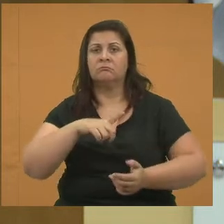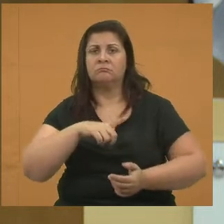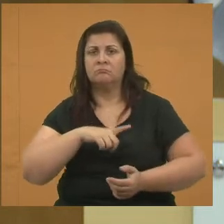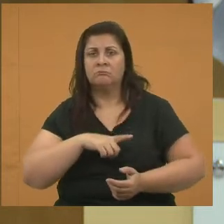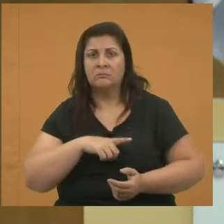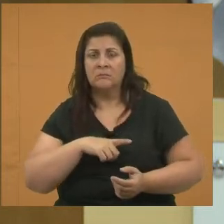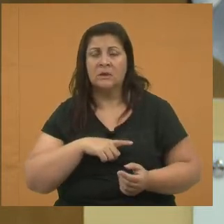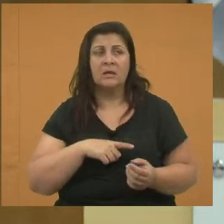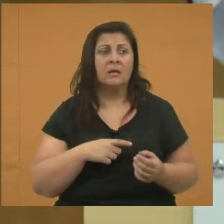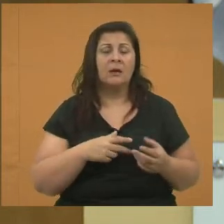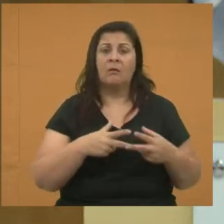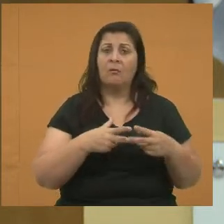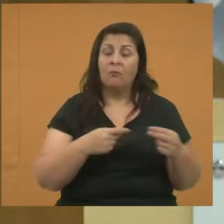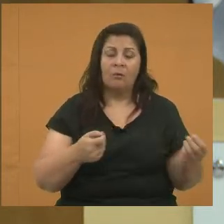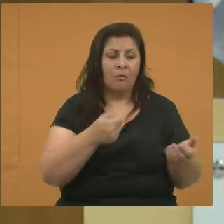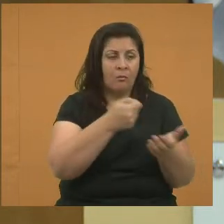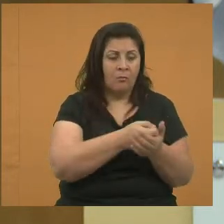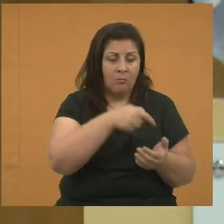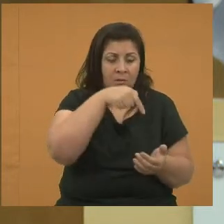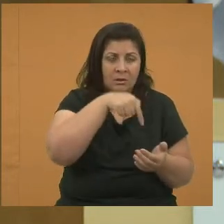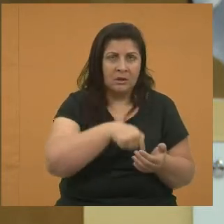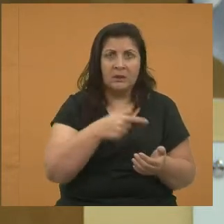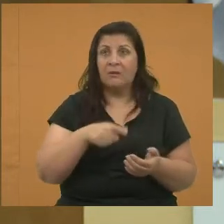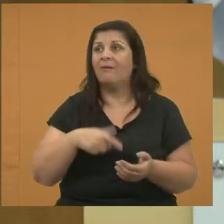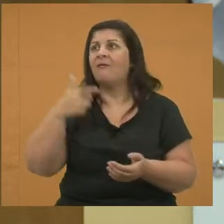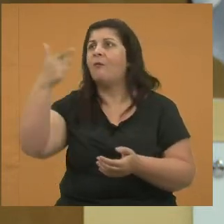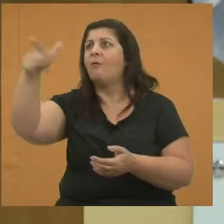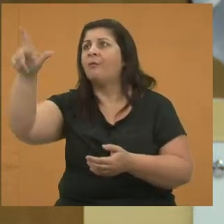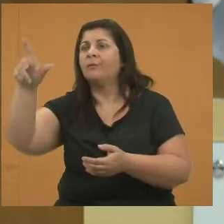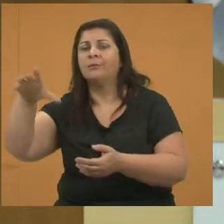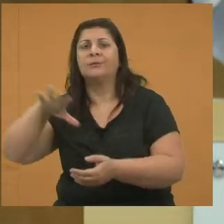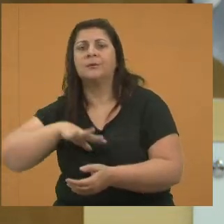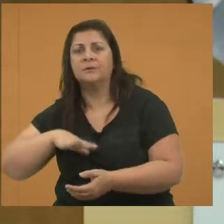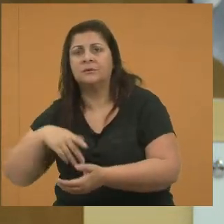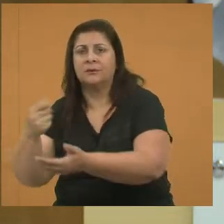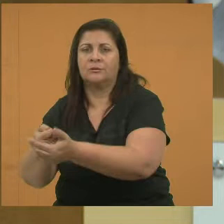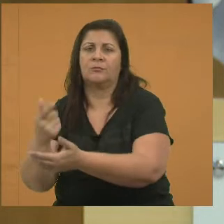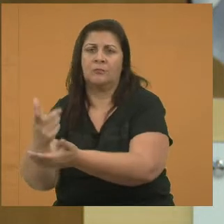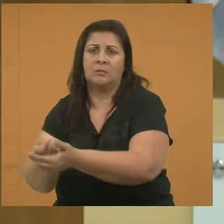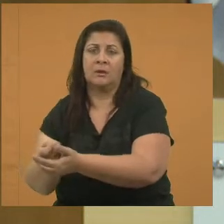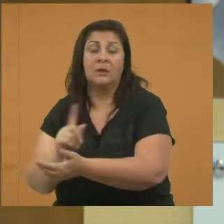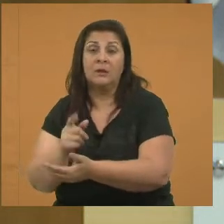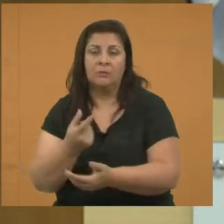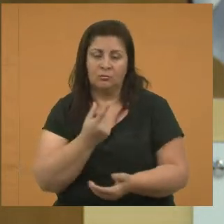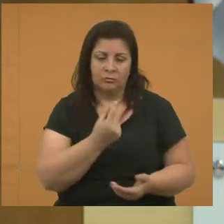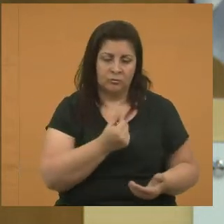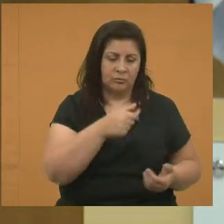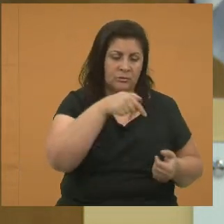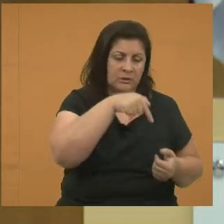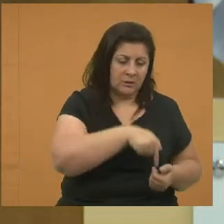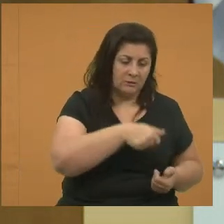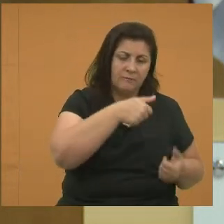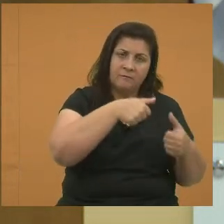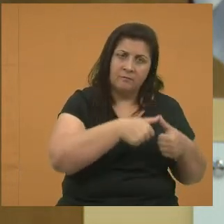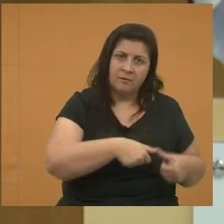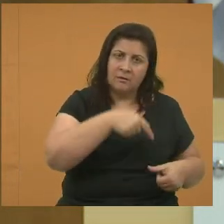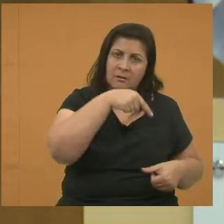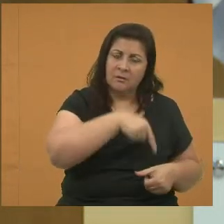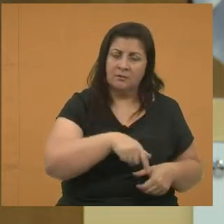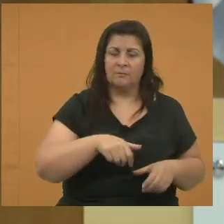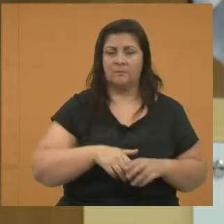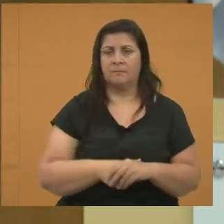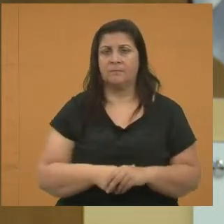consumo interno. Promover para que Jacareí possa prestigiar Jacareí. Perceba que quanto